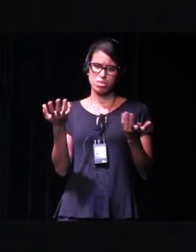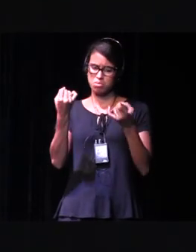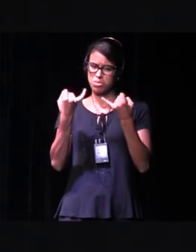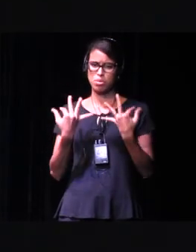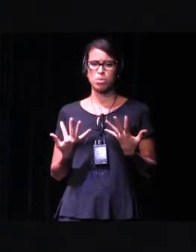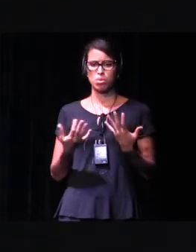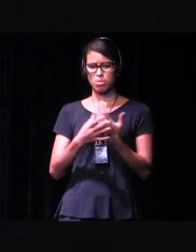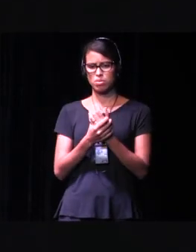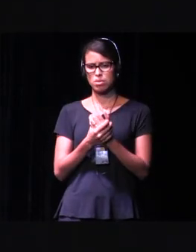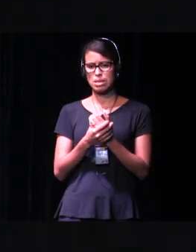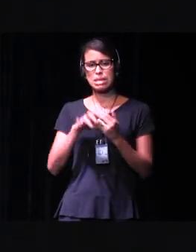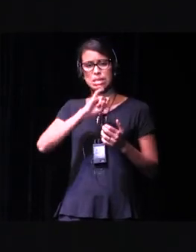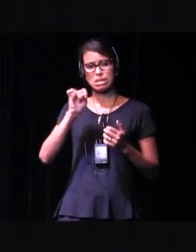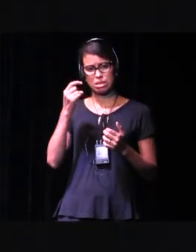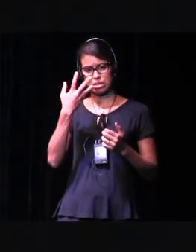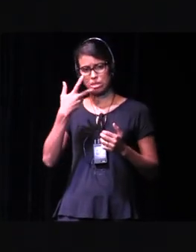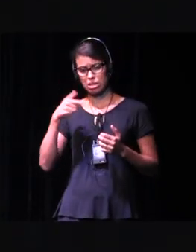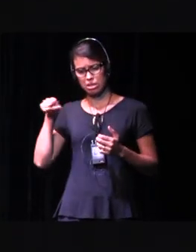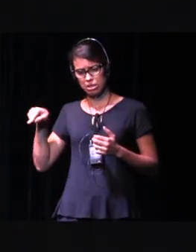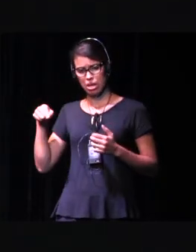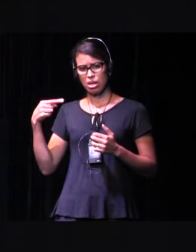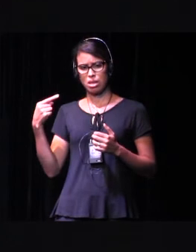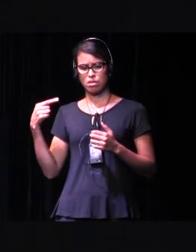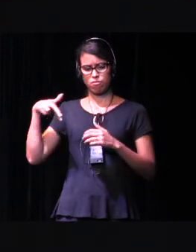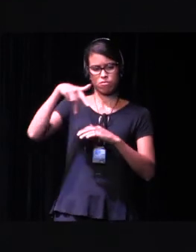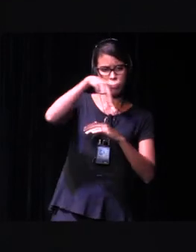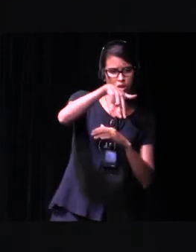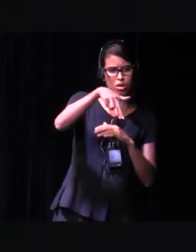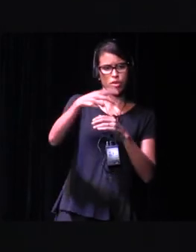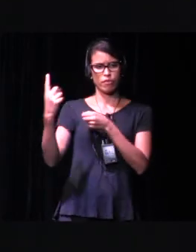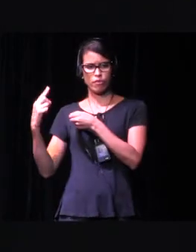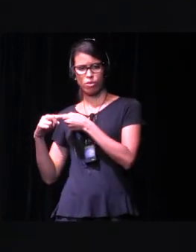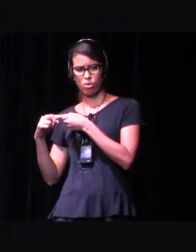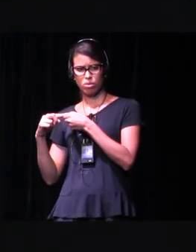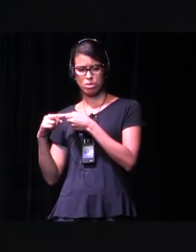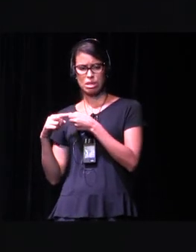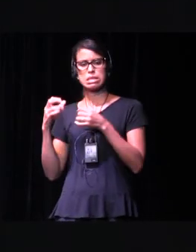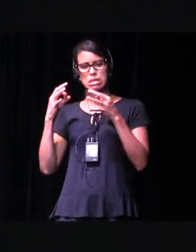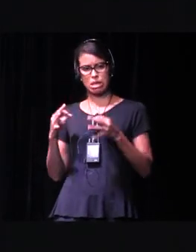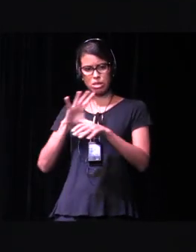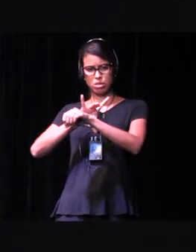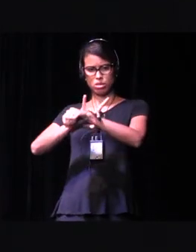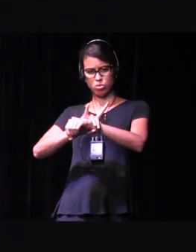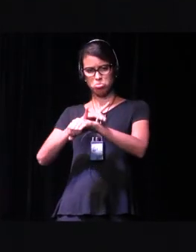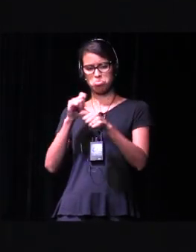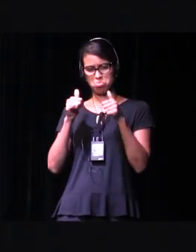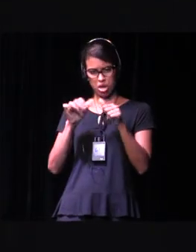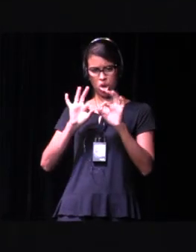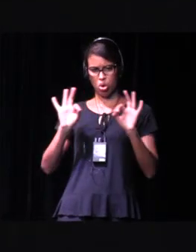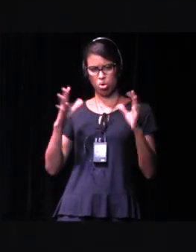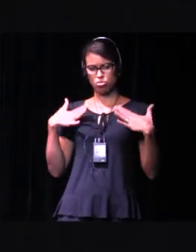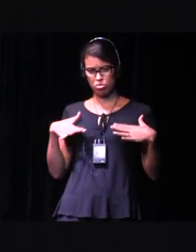Se uma criança pudesse ir ao colégio e daí volta seguro, tranquilo,